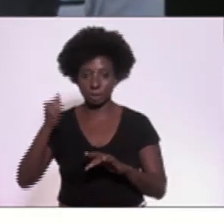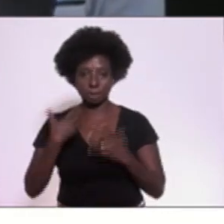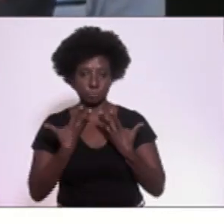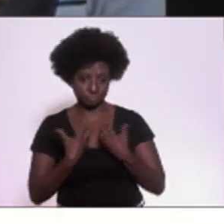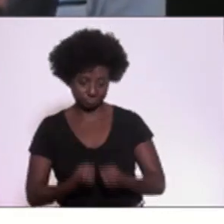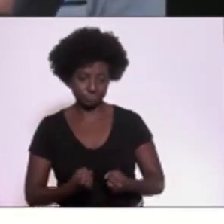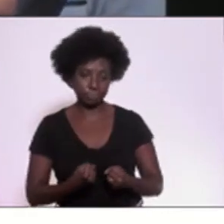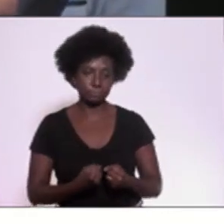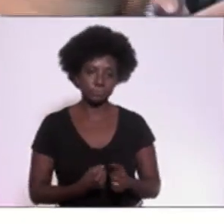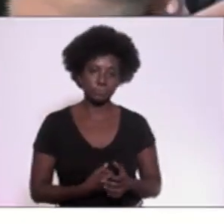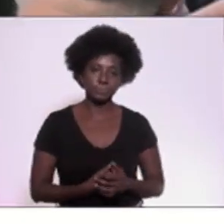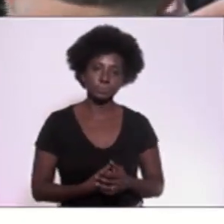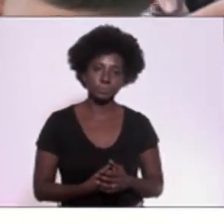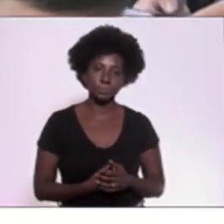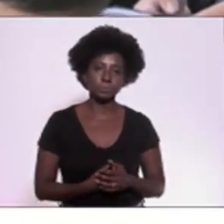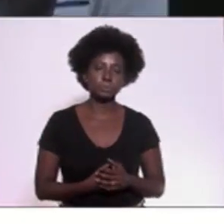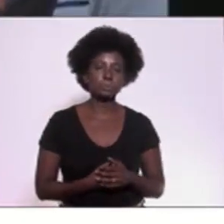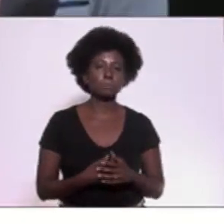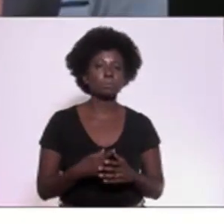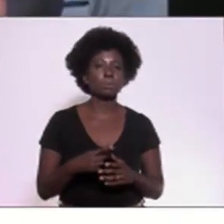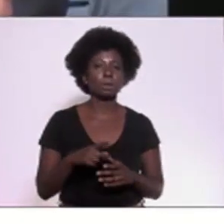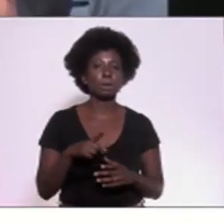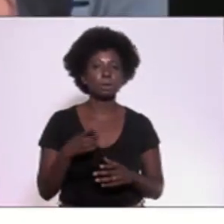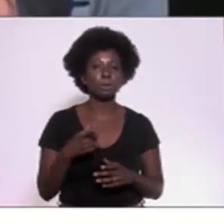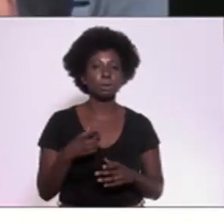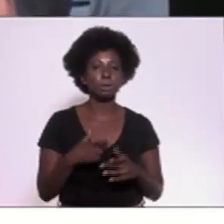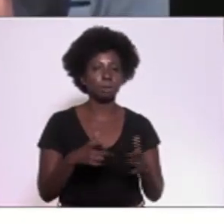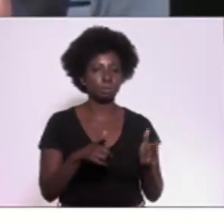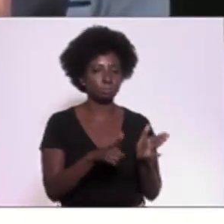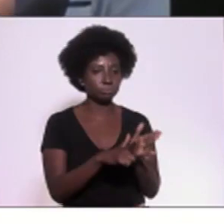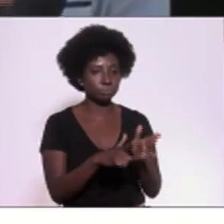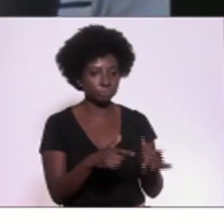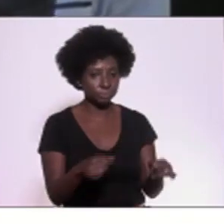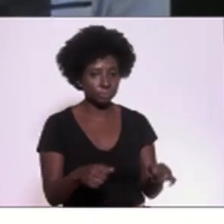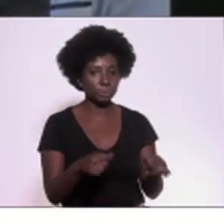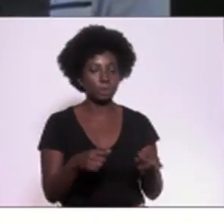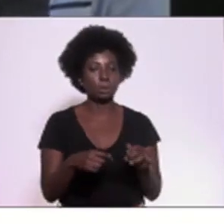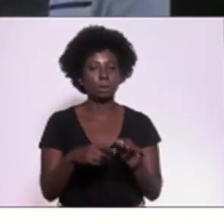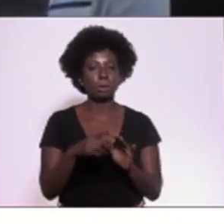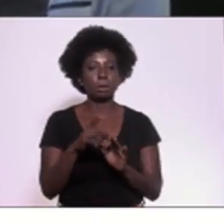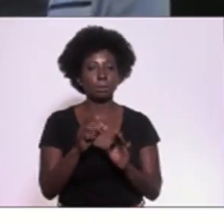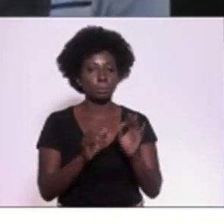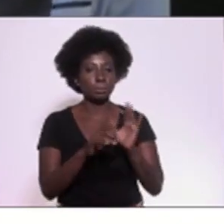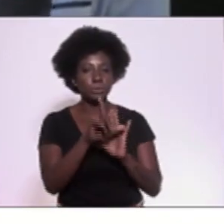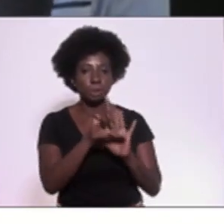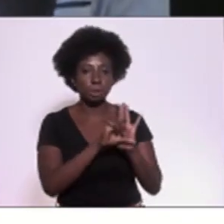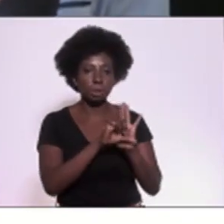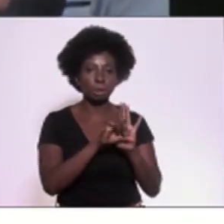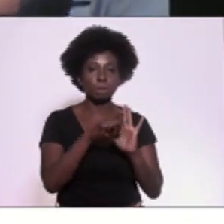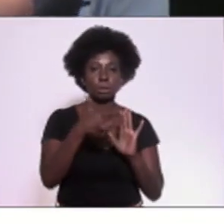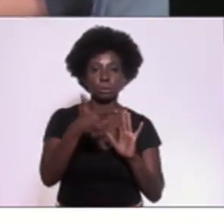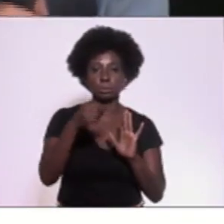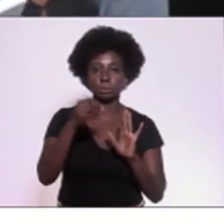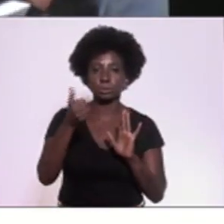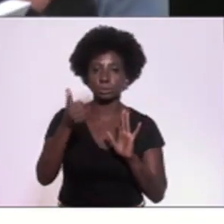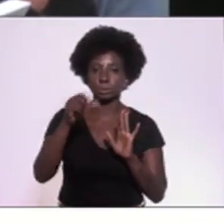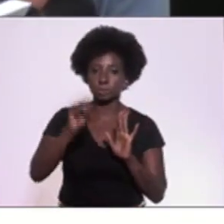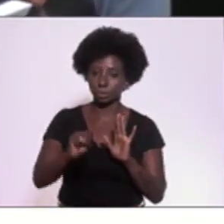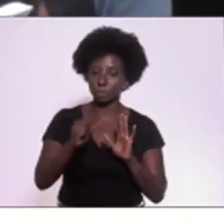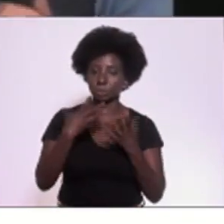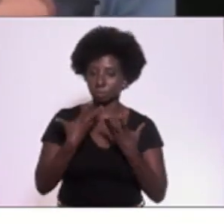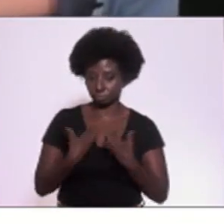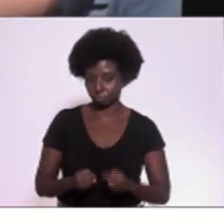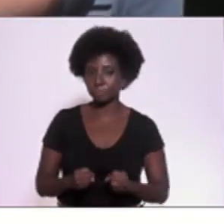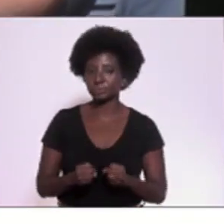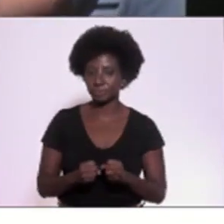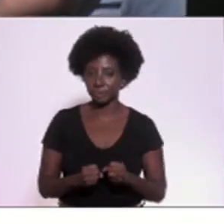aprovados. Senhor presidente. Há sobre a mesa requerimento de inclusão, projeto de lei 4141/2018, deputado Léo Vieira. Senhores que aprovam isso, como estão